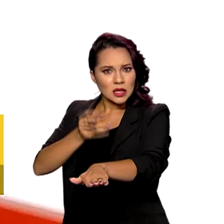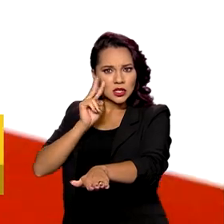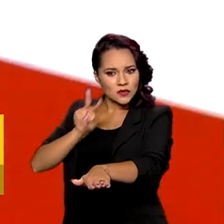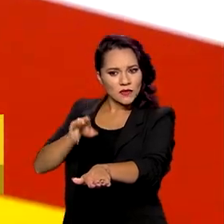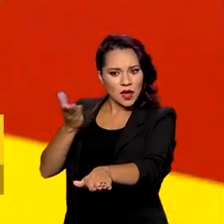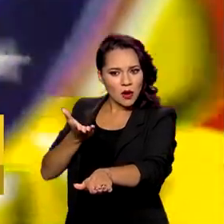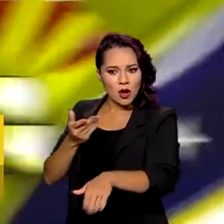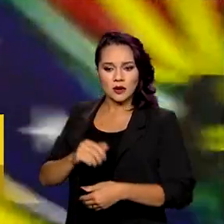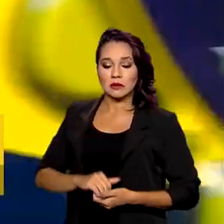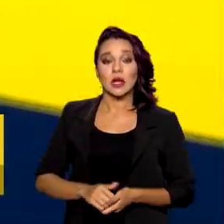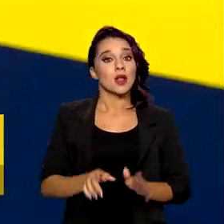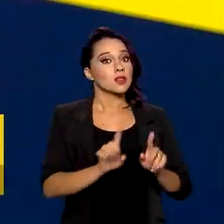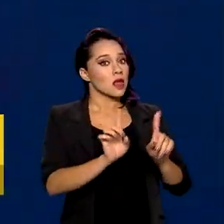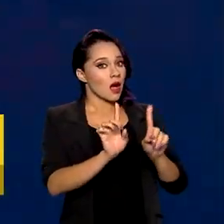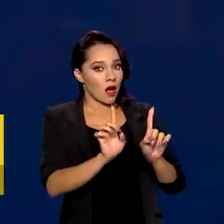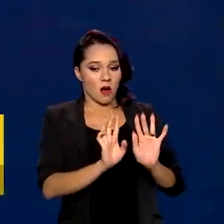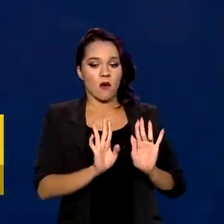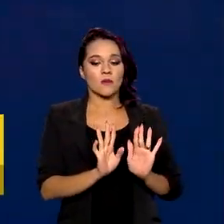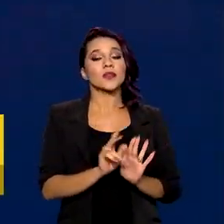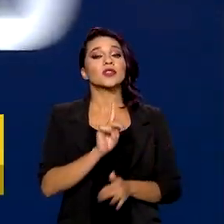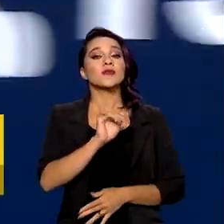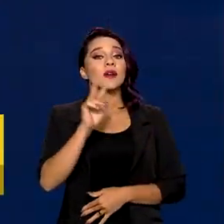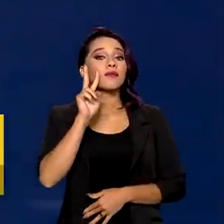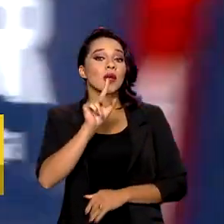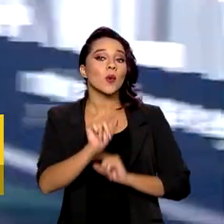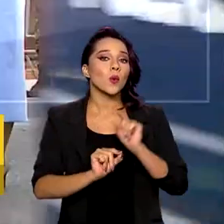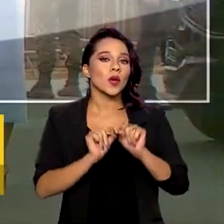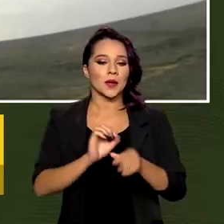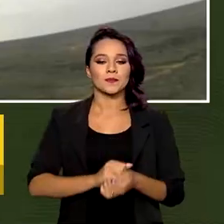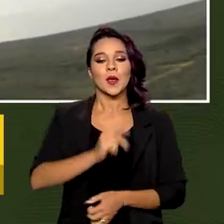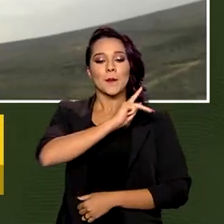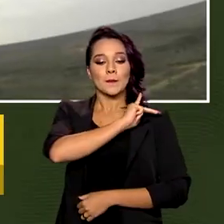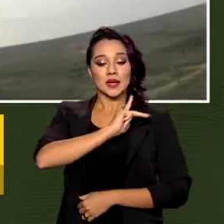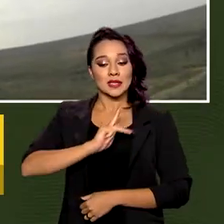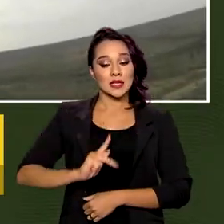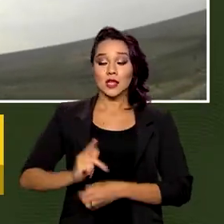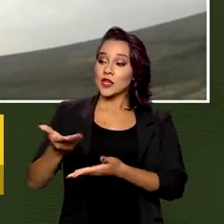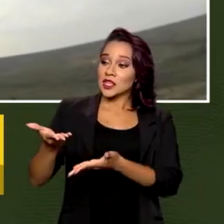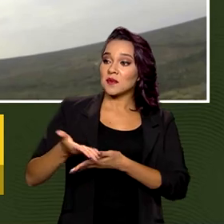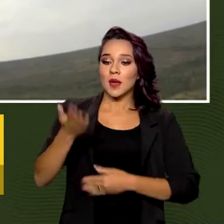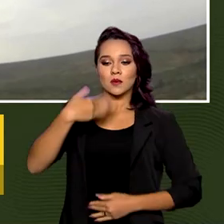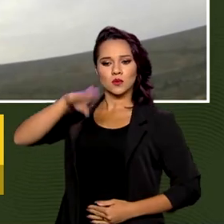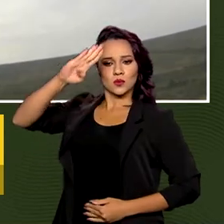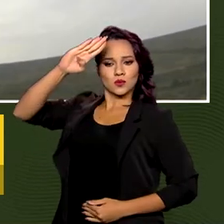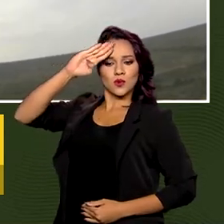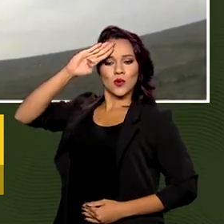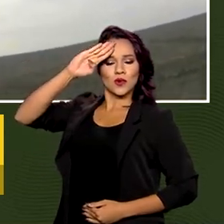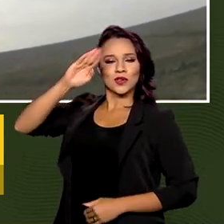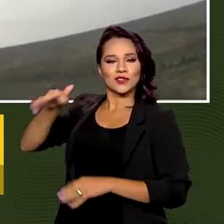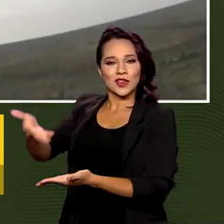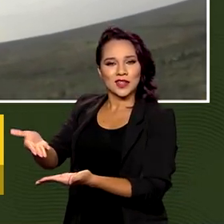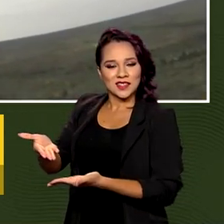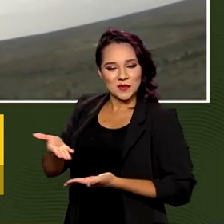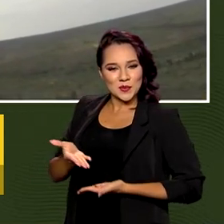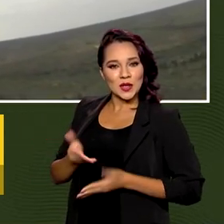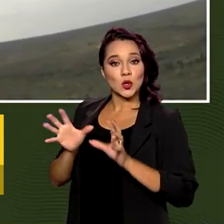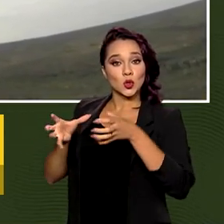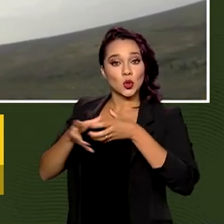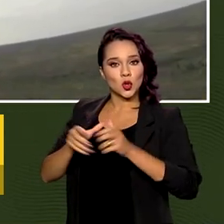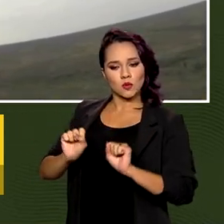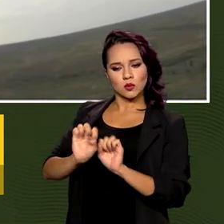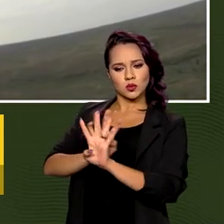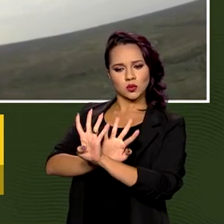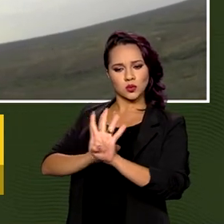ver agora? Não, nesse momento nós veremos, né, o presidente receber as honras de recepção da tropa. No